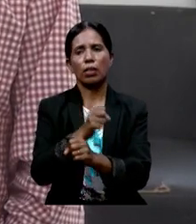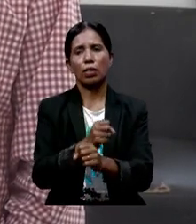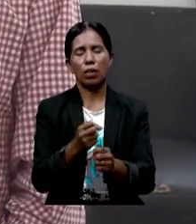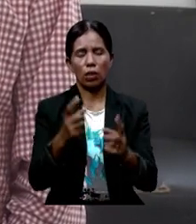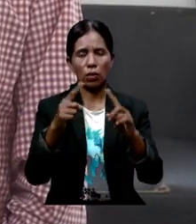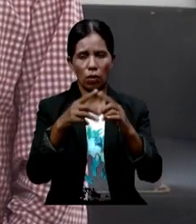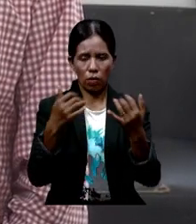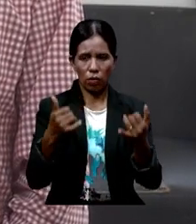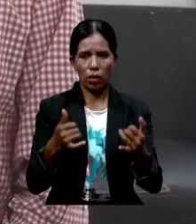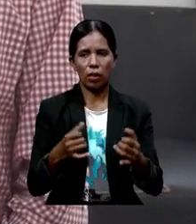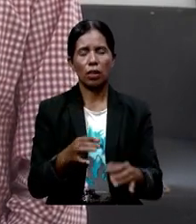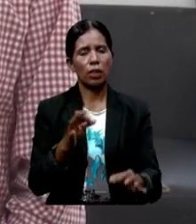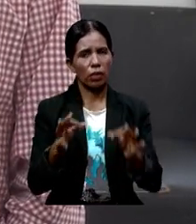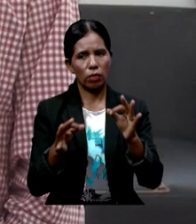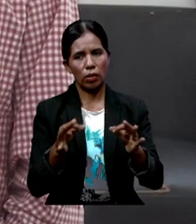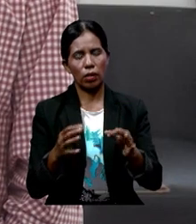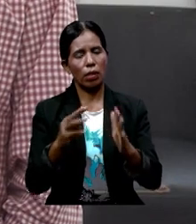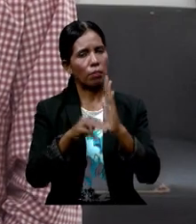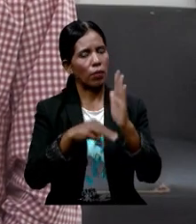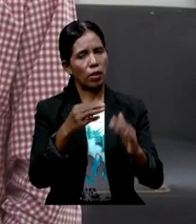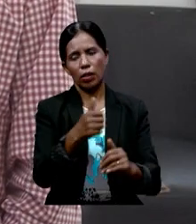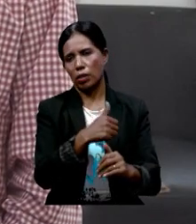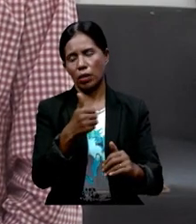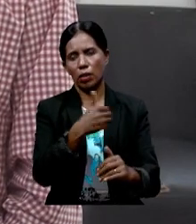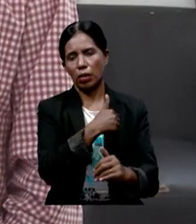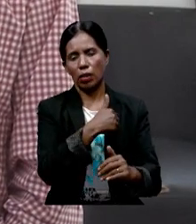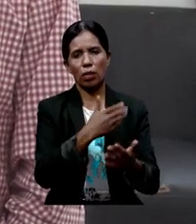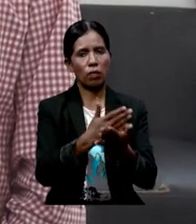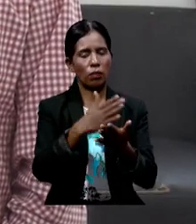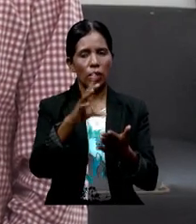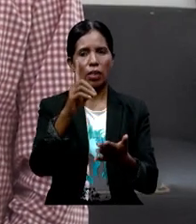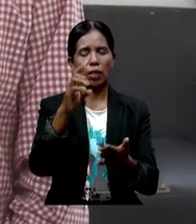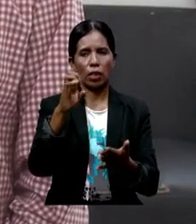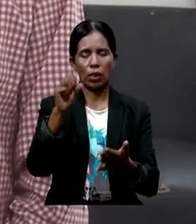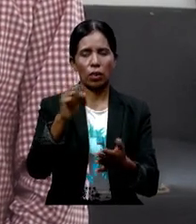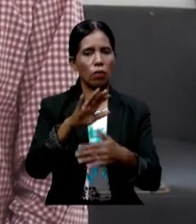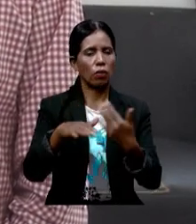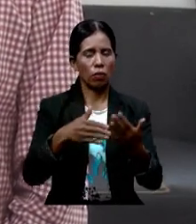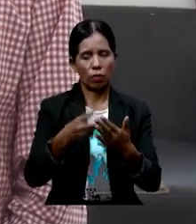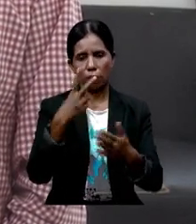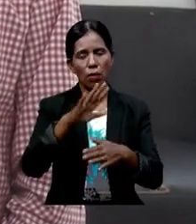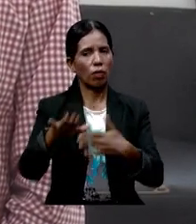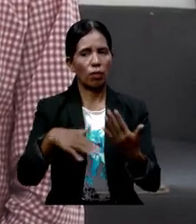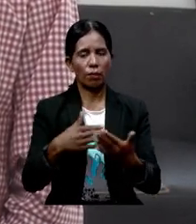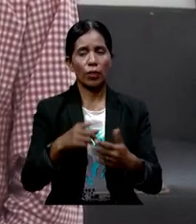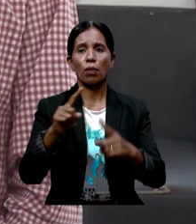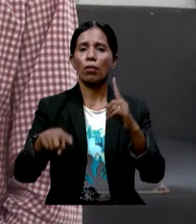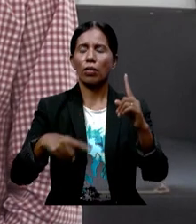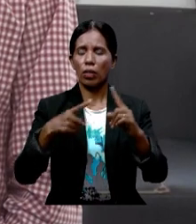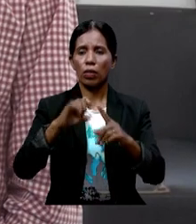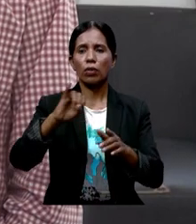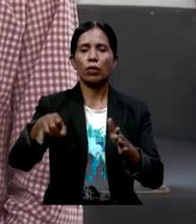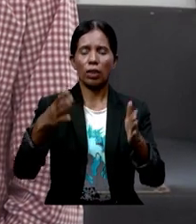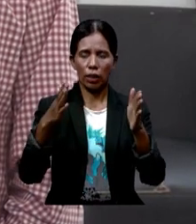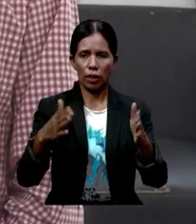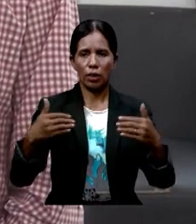kari iha media balun sida iha fahe dex mai be hotu halu cobertura zeral andong bahira jornalista ne be